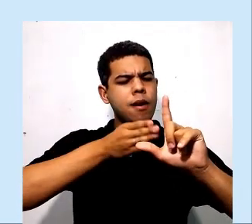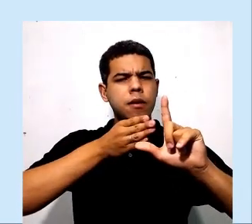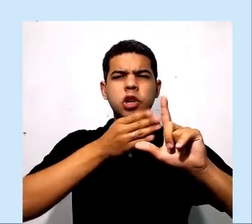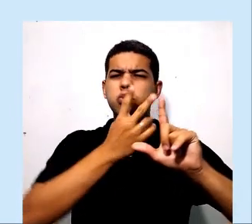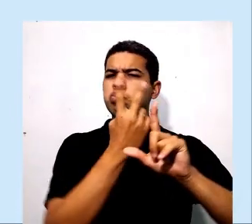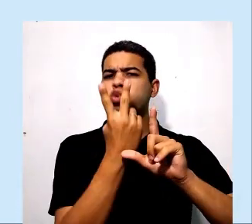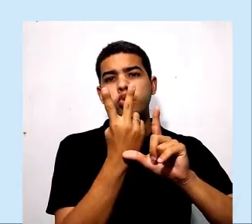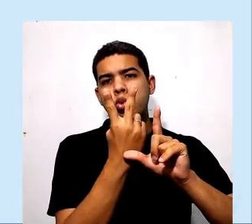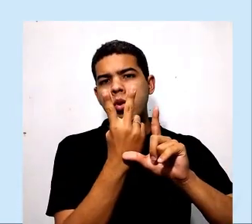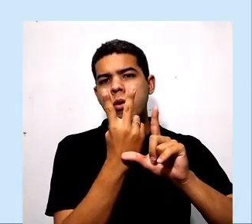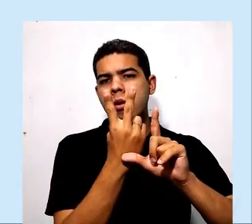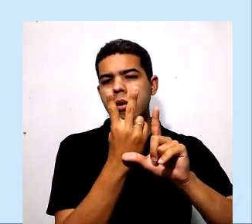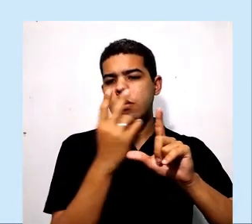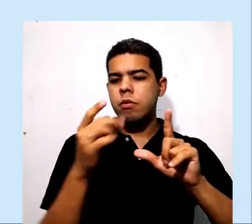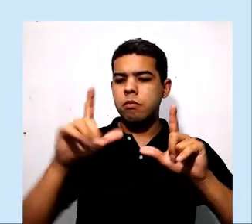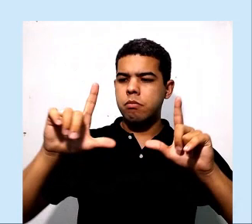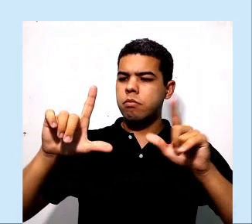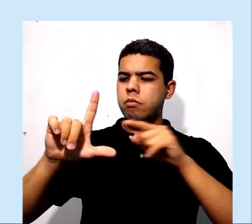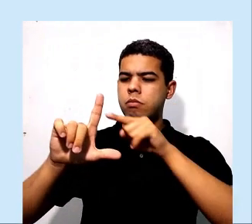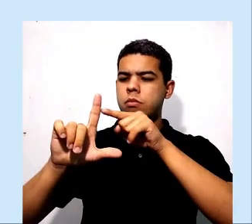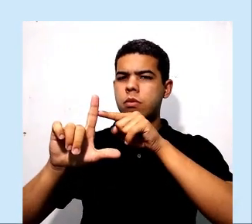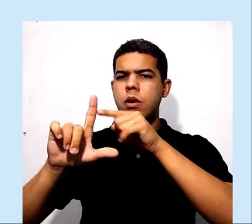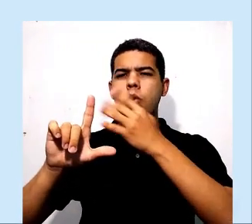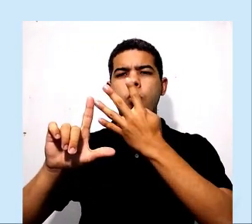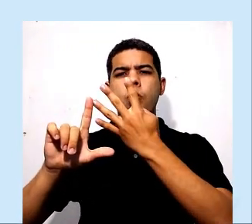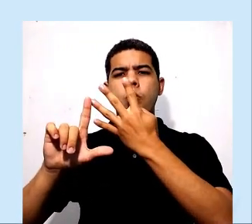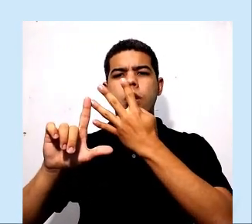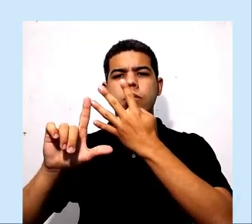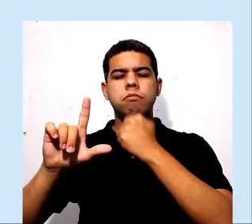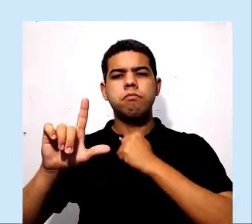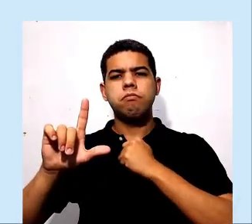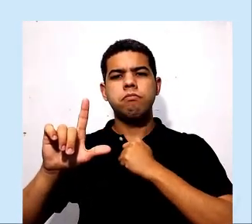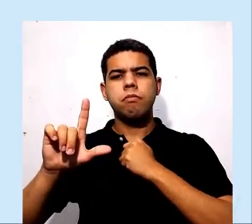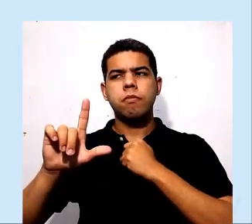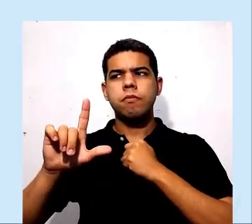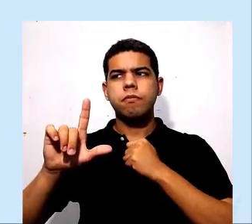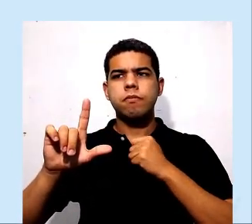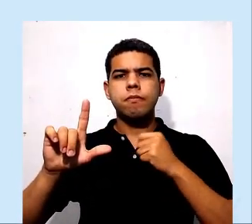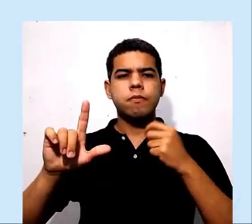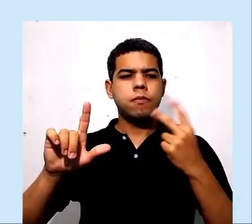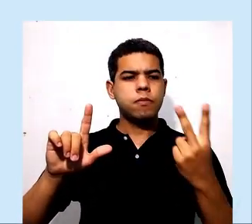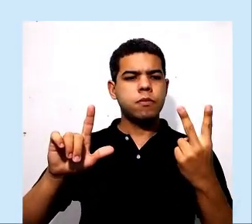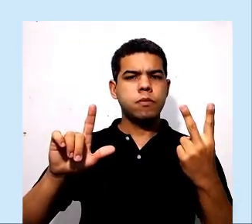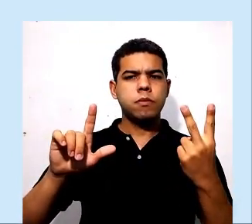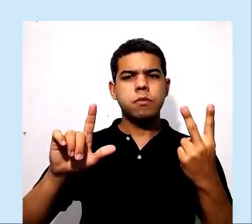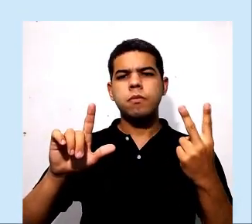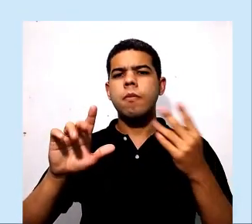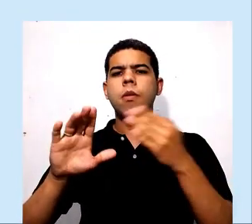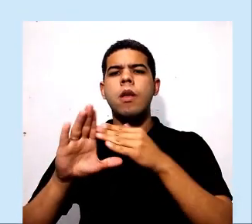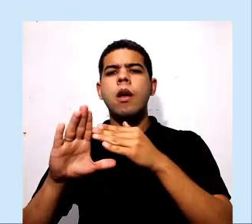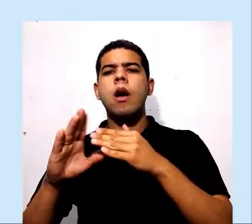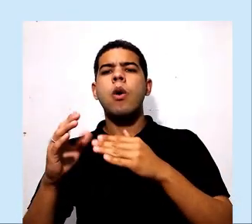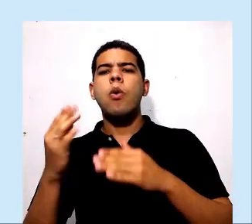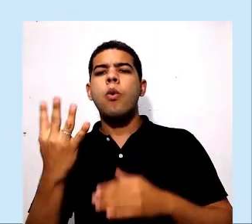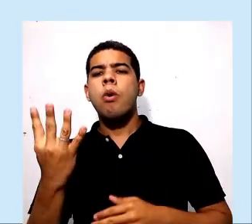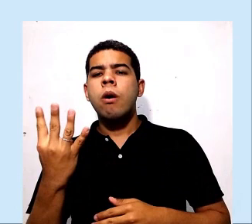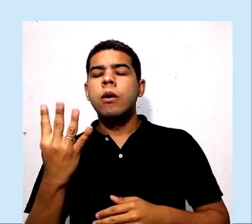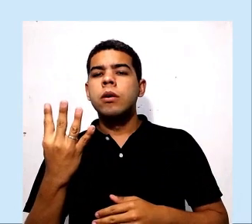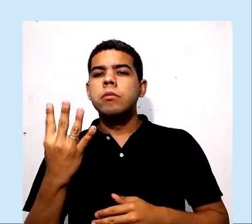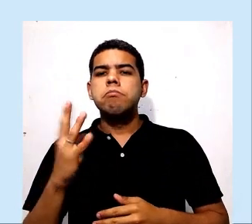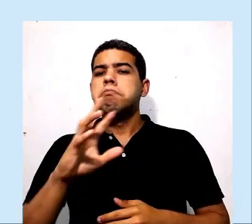lado do quadrado, vamos dar esse exemplo, 2. O outro lado do quadrado, 4. Então, de 2 para